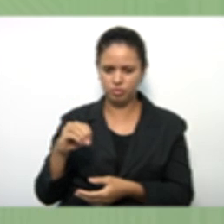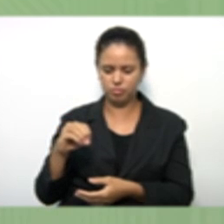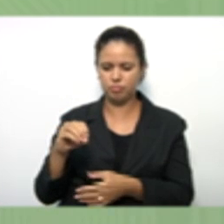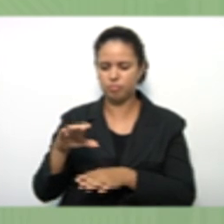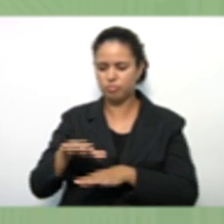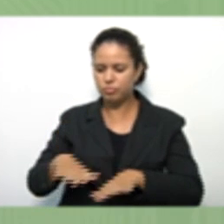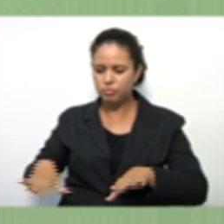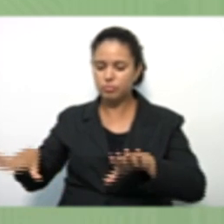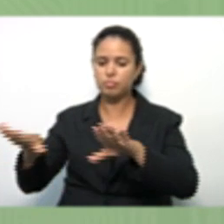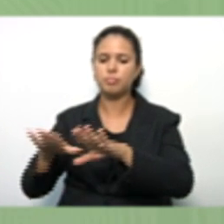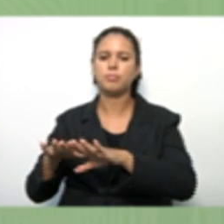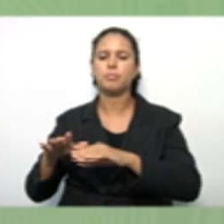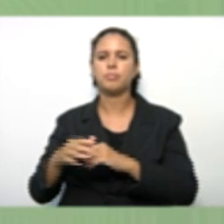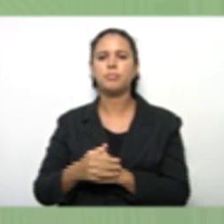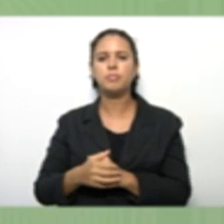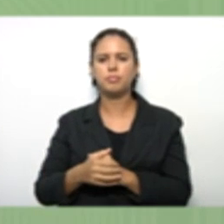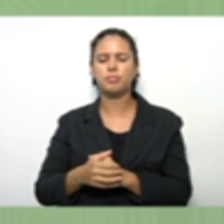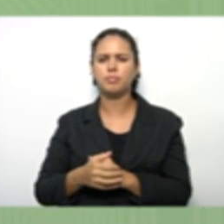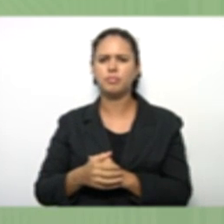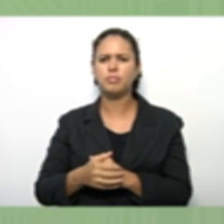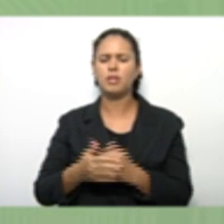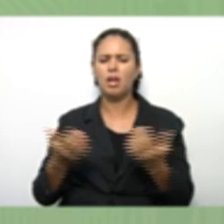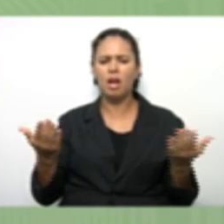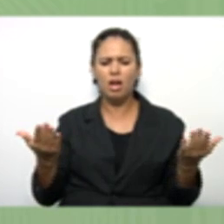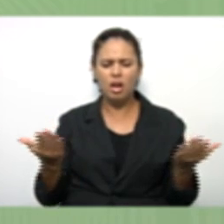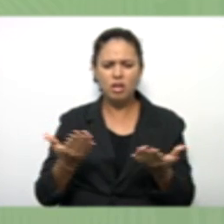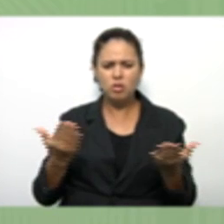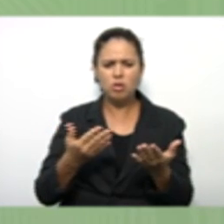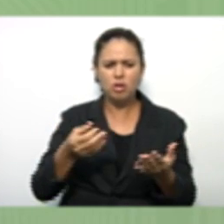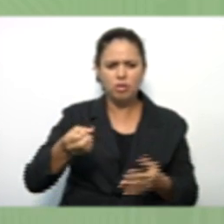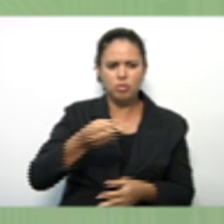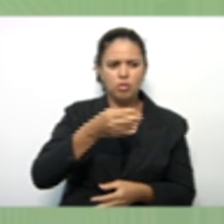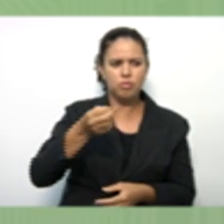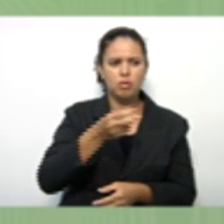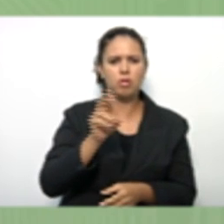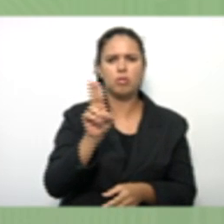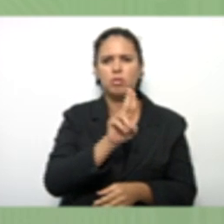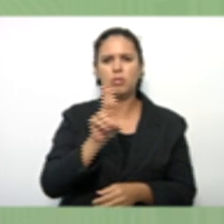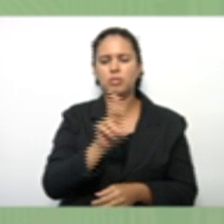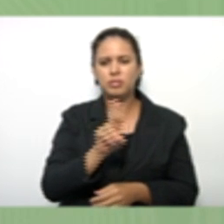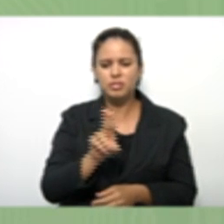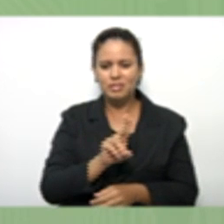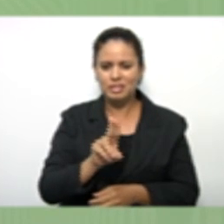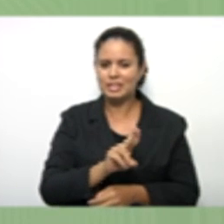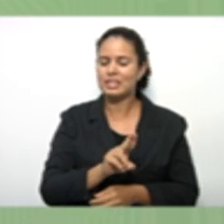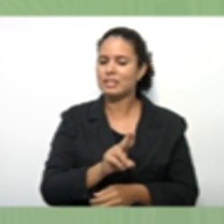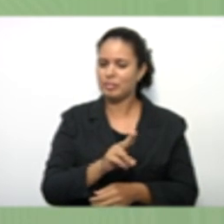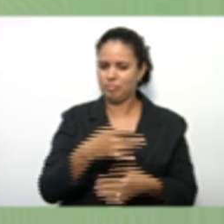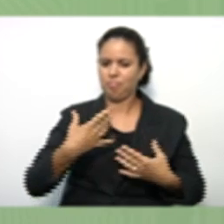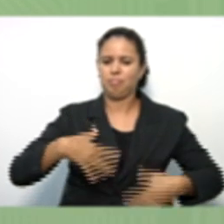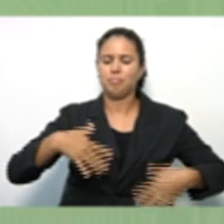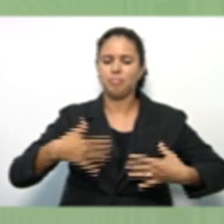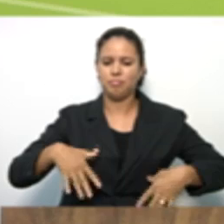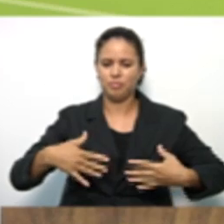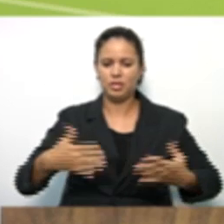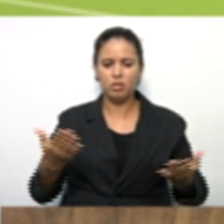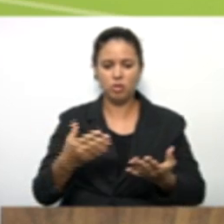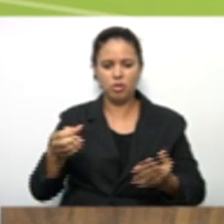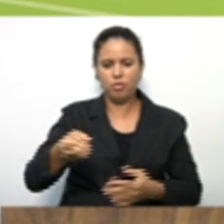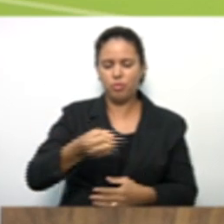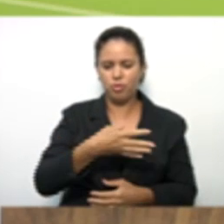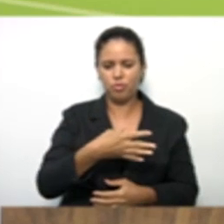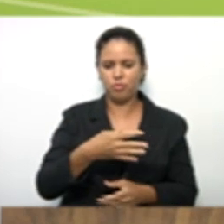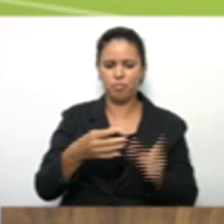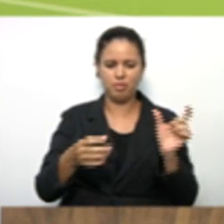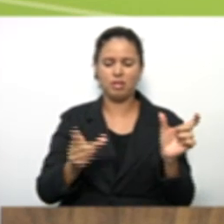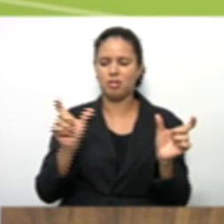falou que ia ser tranquilo e cada vez vem aparecendo mais palavrinhas, mais nomes, hein? Ela, bem, direitos e obrigações, agora apareceu um ativo e passivo. Bom,